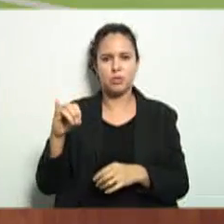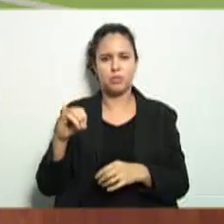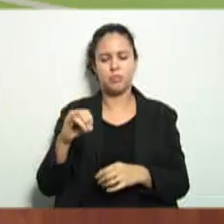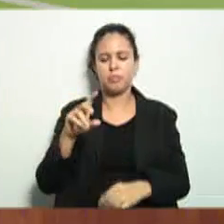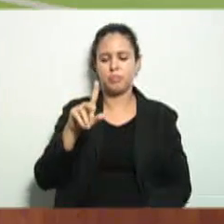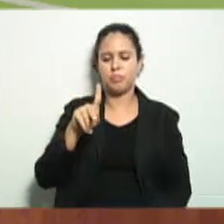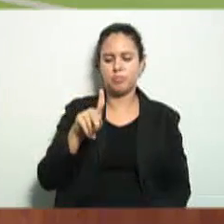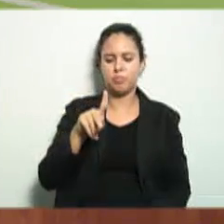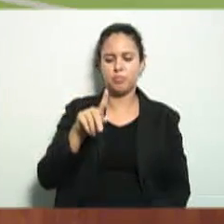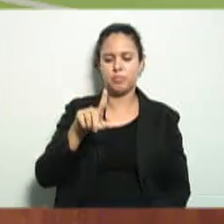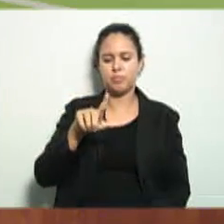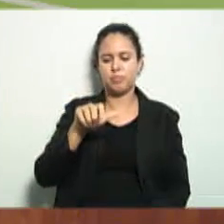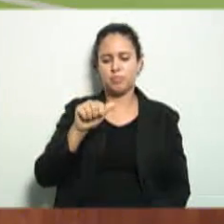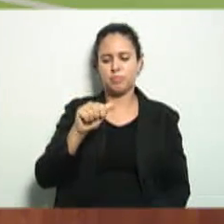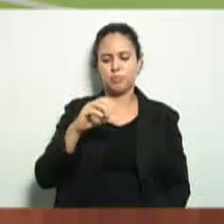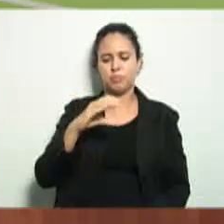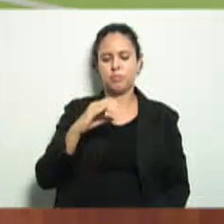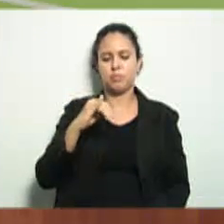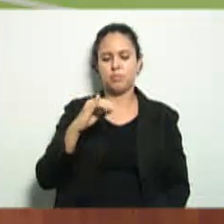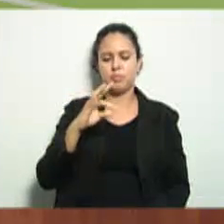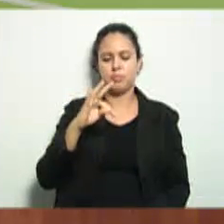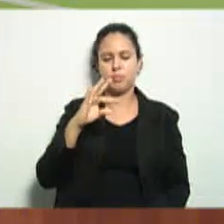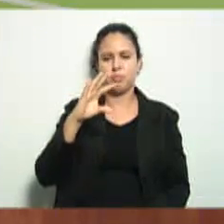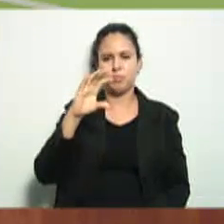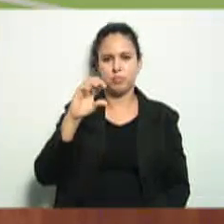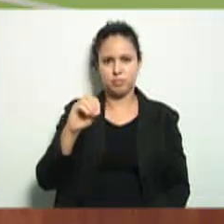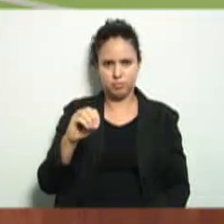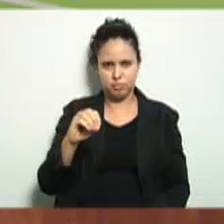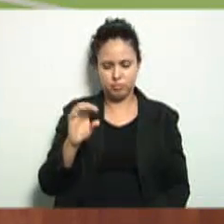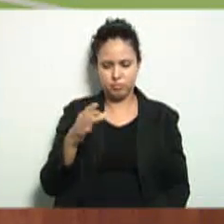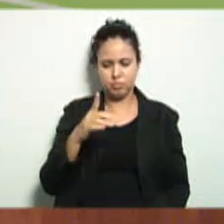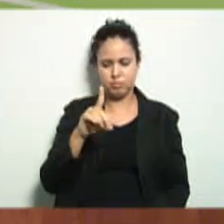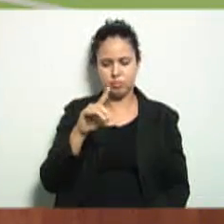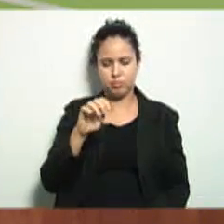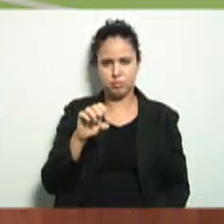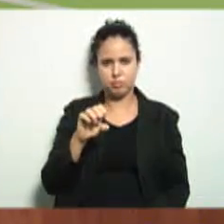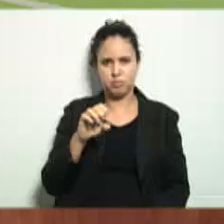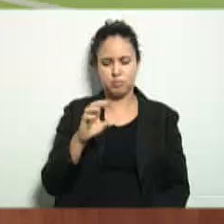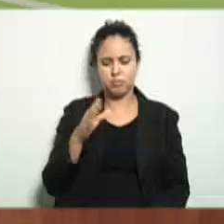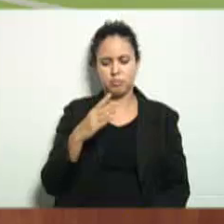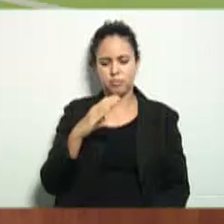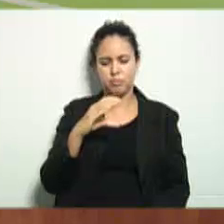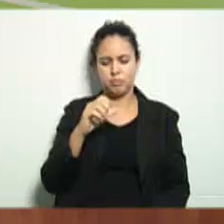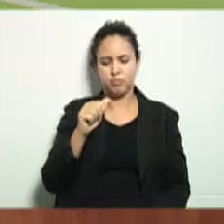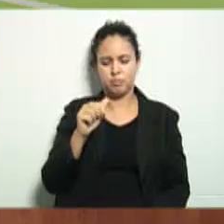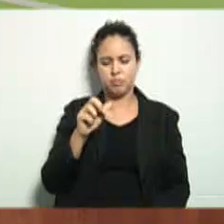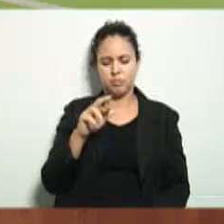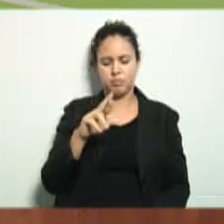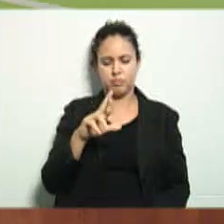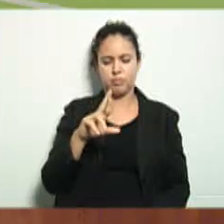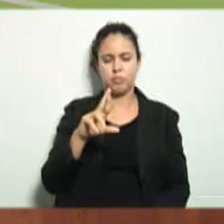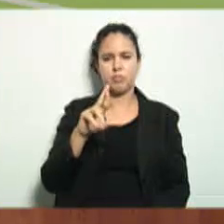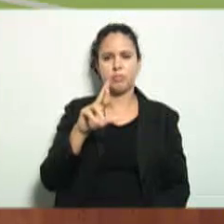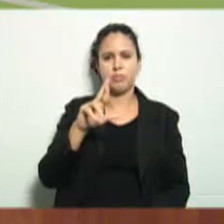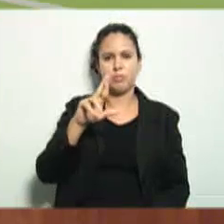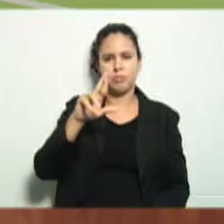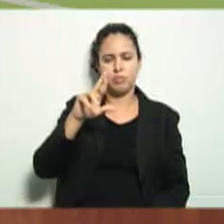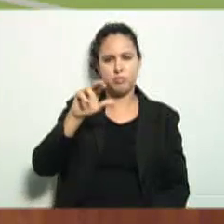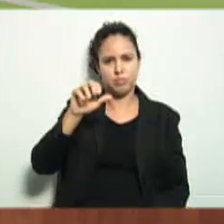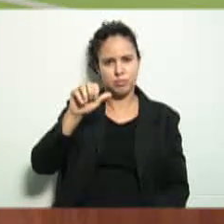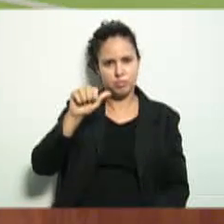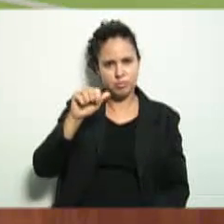de Castro, Marechal Cordeiro lá de Jaru, isso. Henrique Dias de Ariquemes, Imburana de